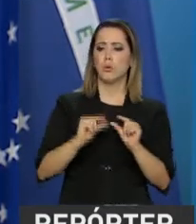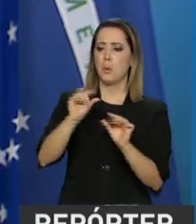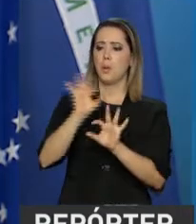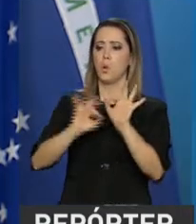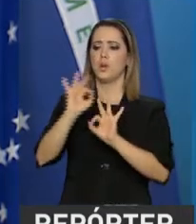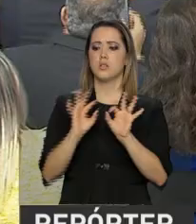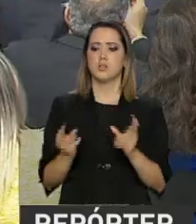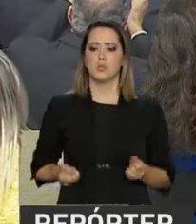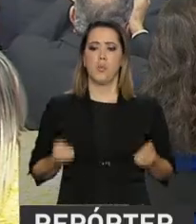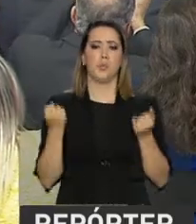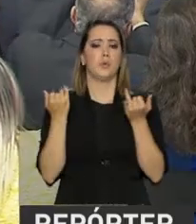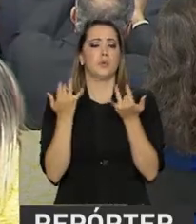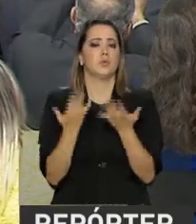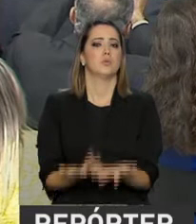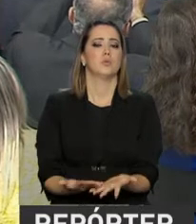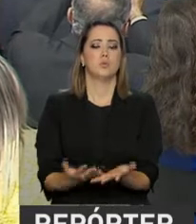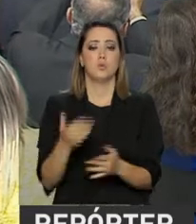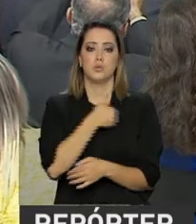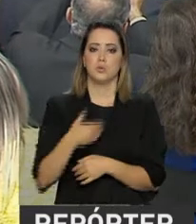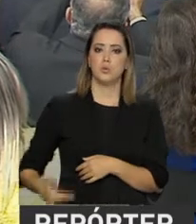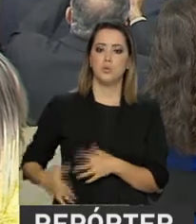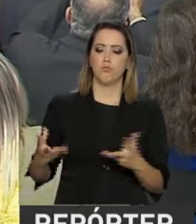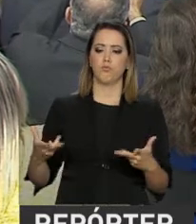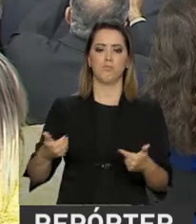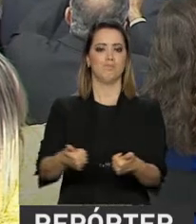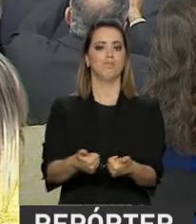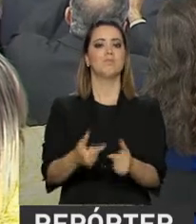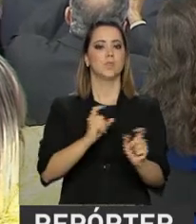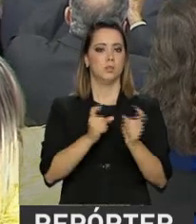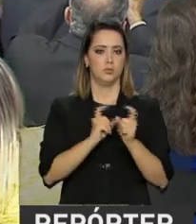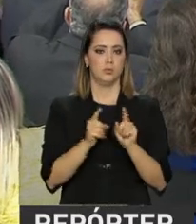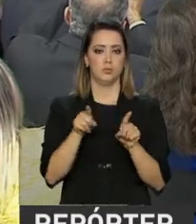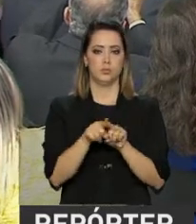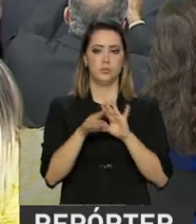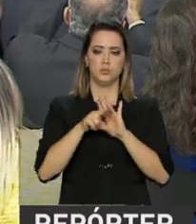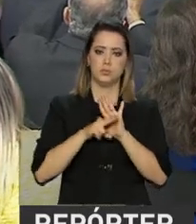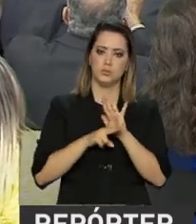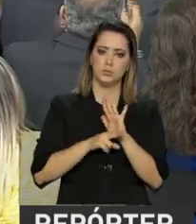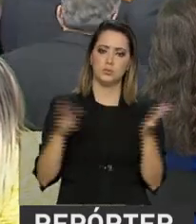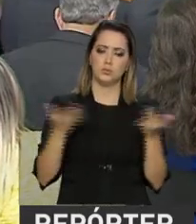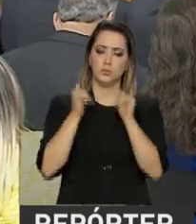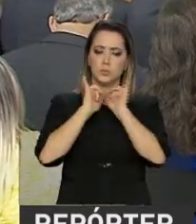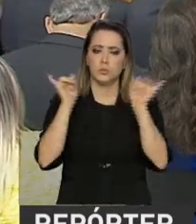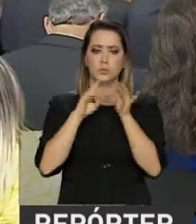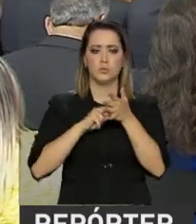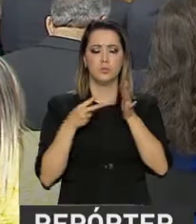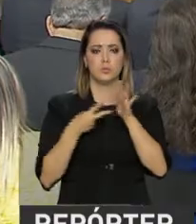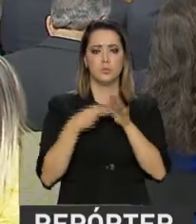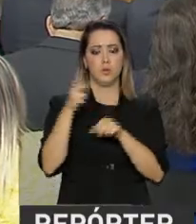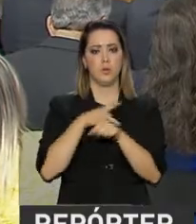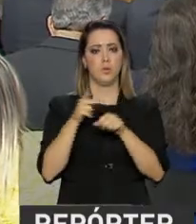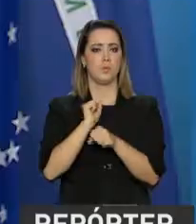ordem nos gastos públicos com gestão eficiente segundo o presidente as medidas anunciadas hoje significam que o país